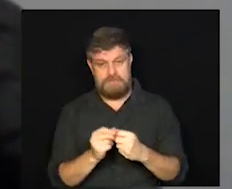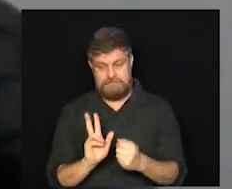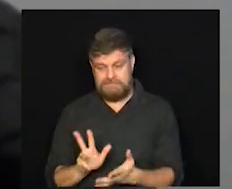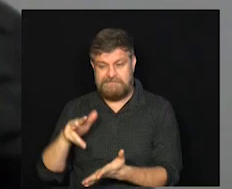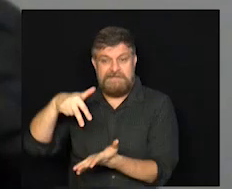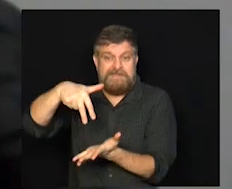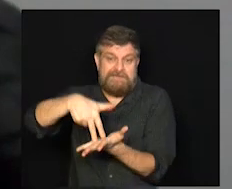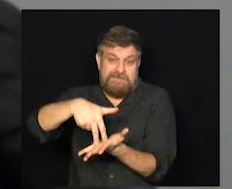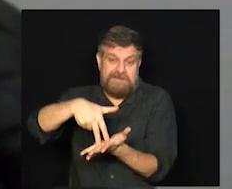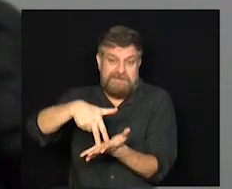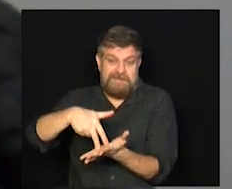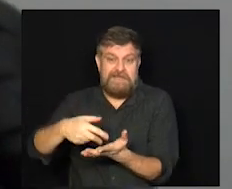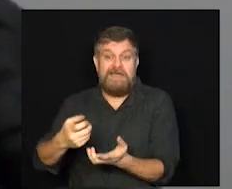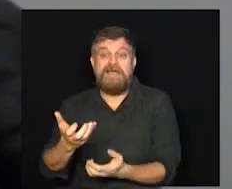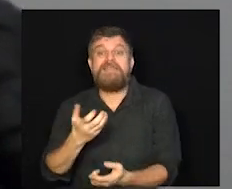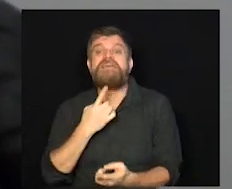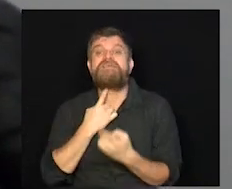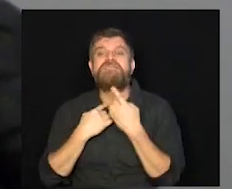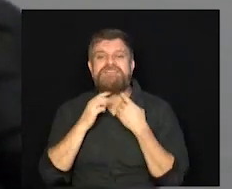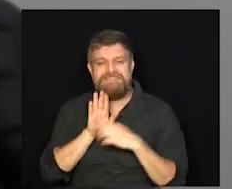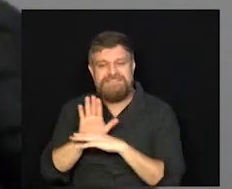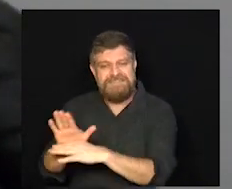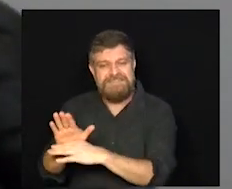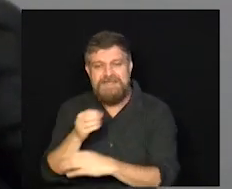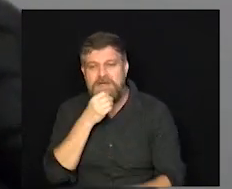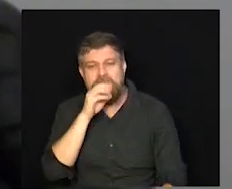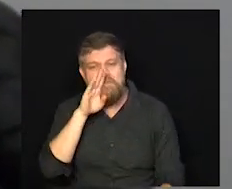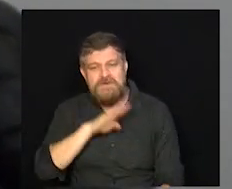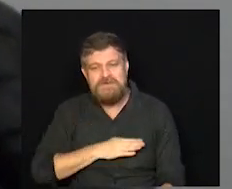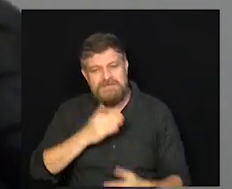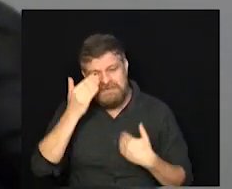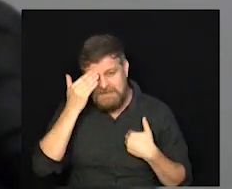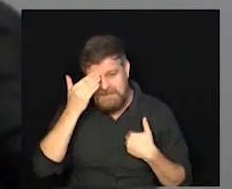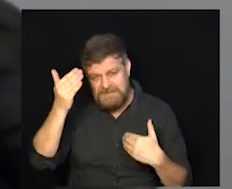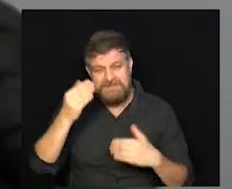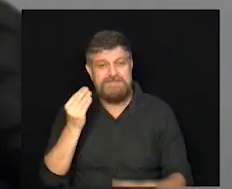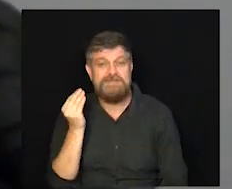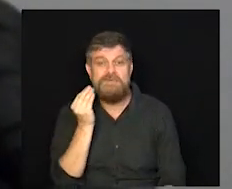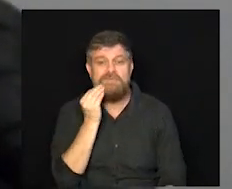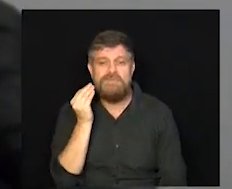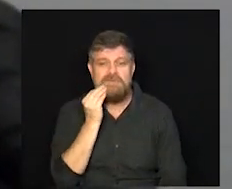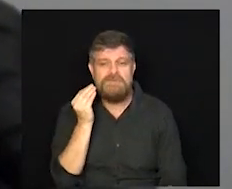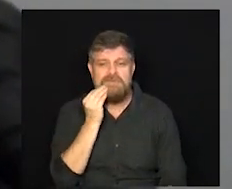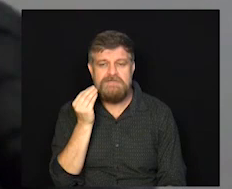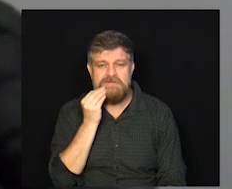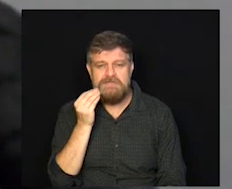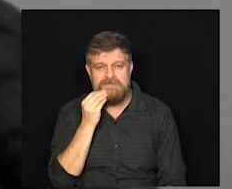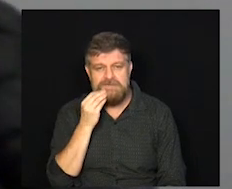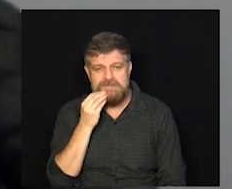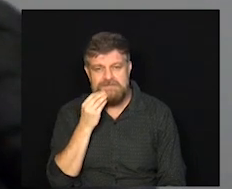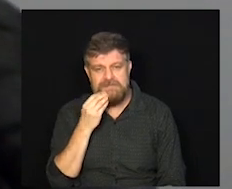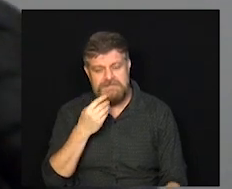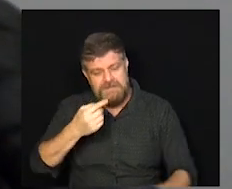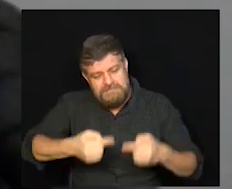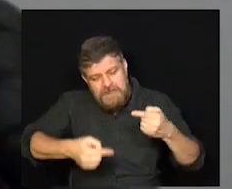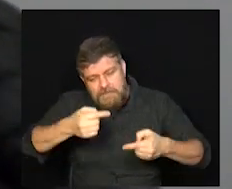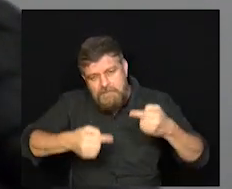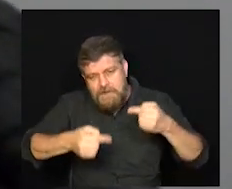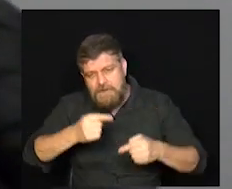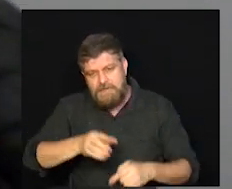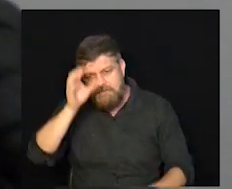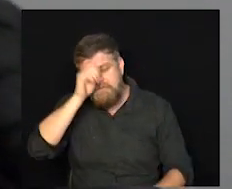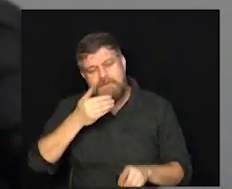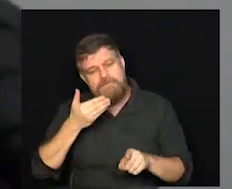quer. Tá bom? Muito boa tarde. Eu agradeço pela oportunidade e vamos continuar aqui